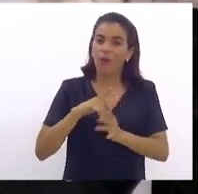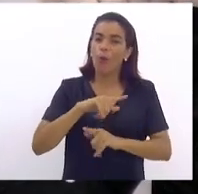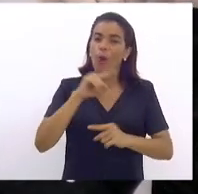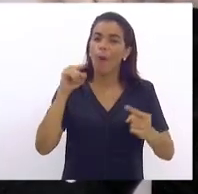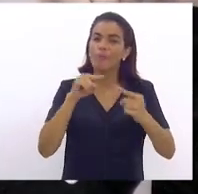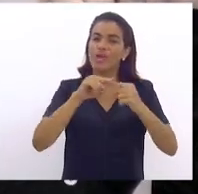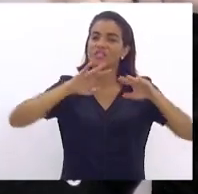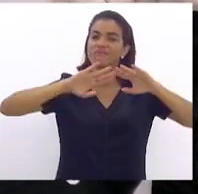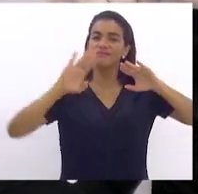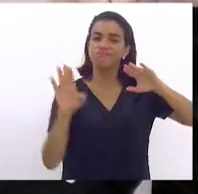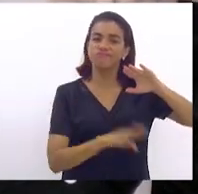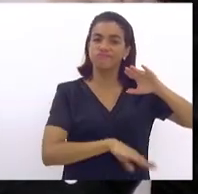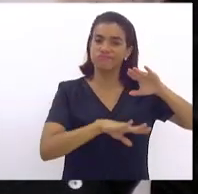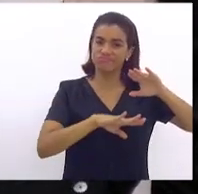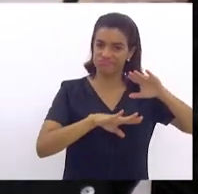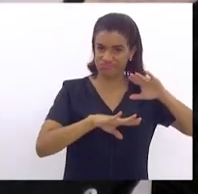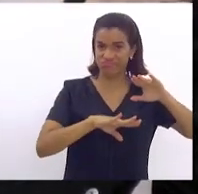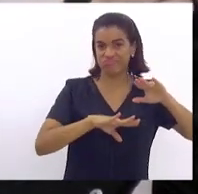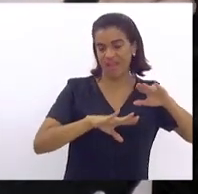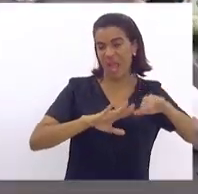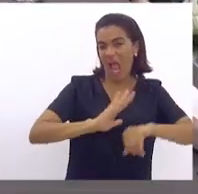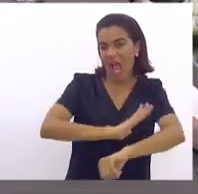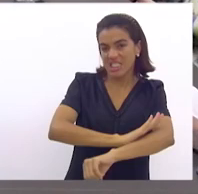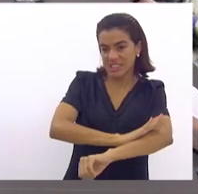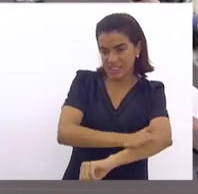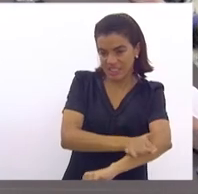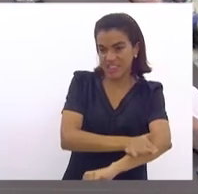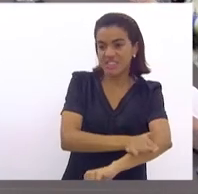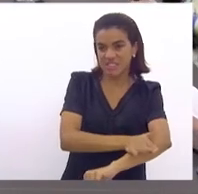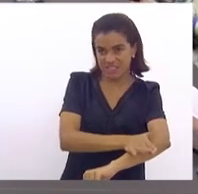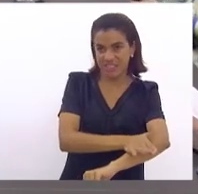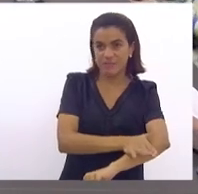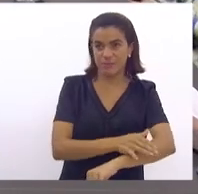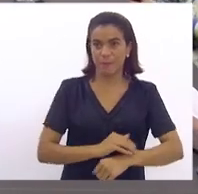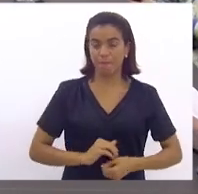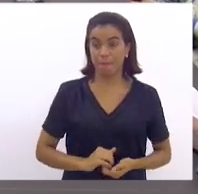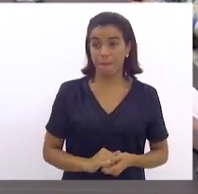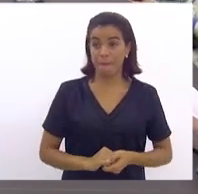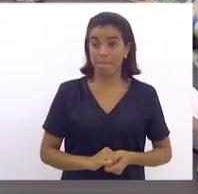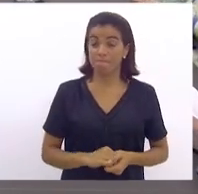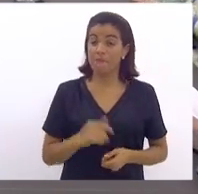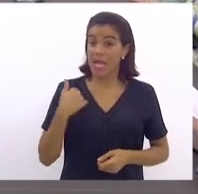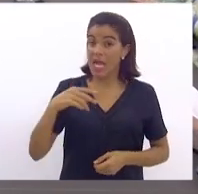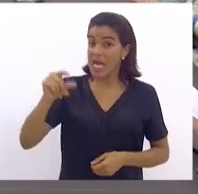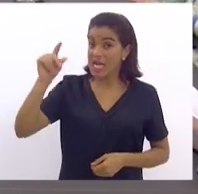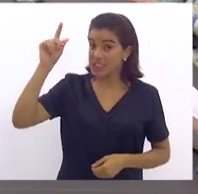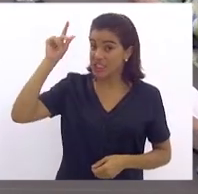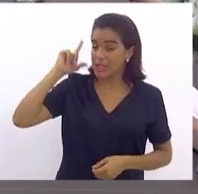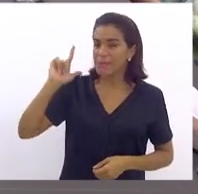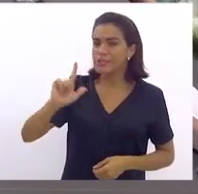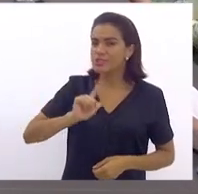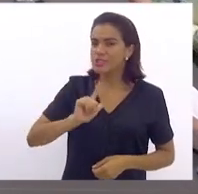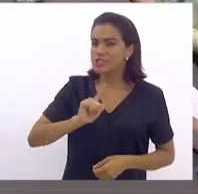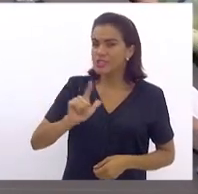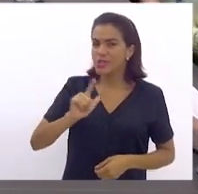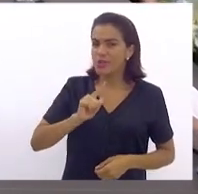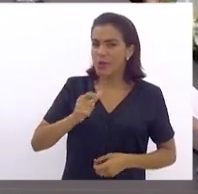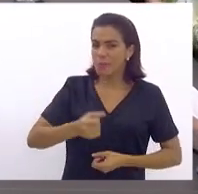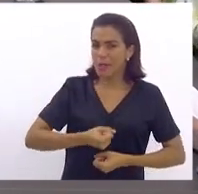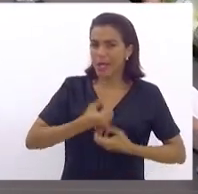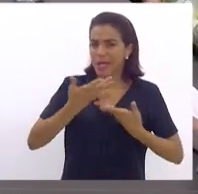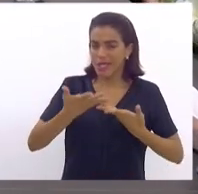pejorativa. O nosso colunista Anselmo Góes, ele tinha uma expressão quando